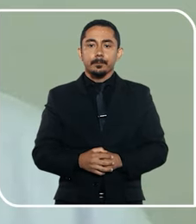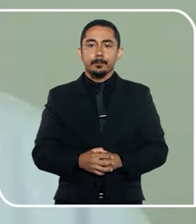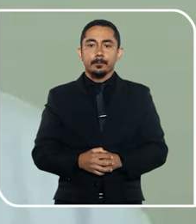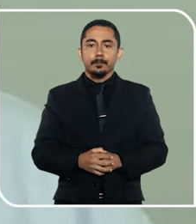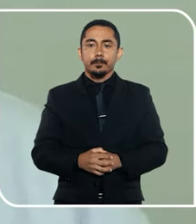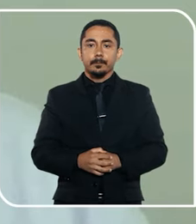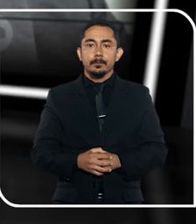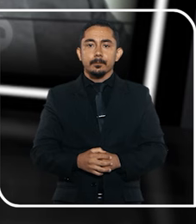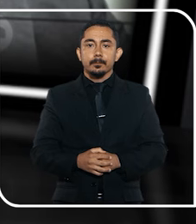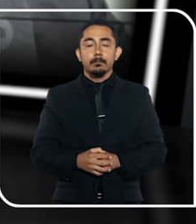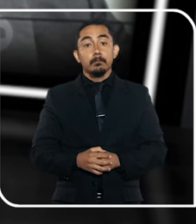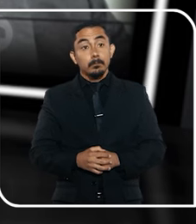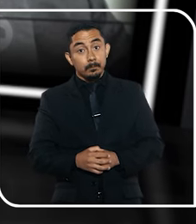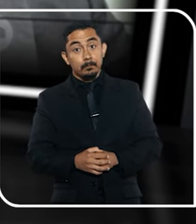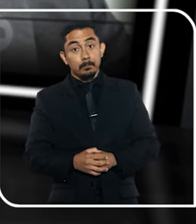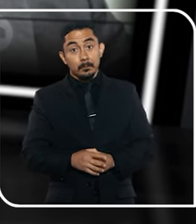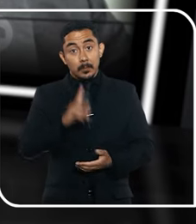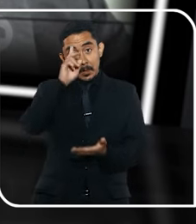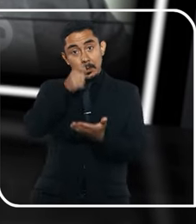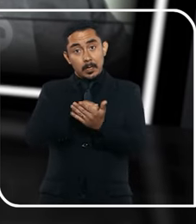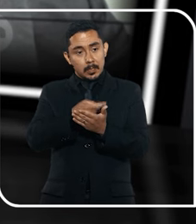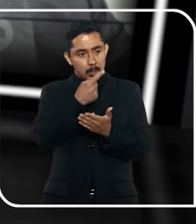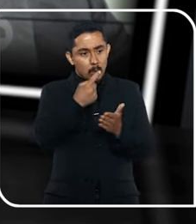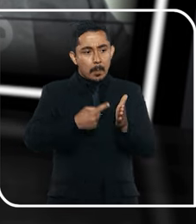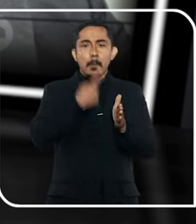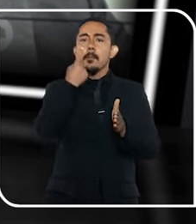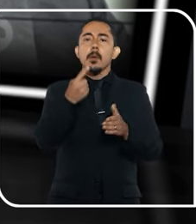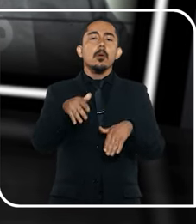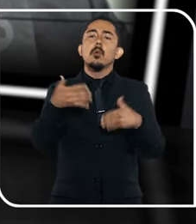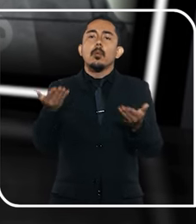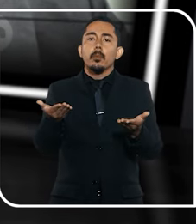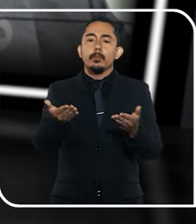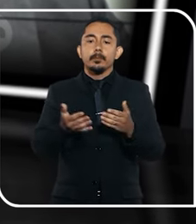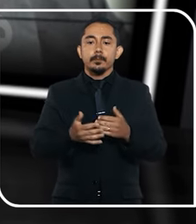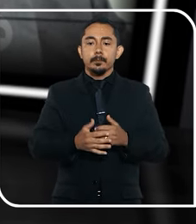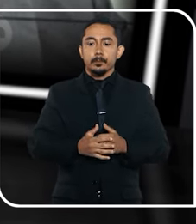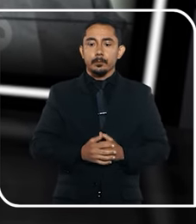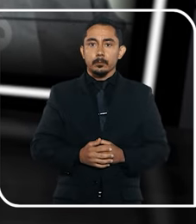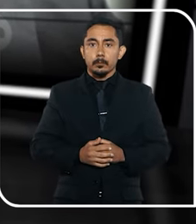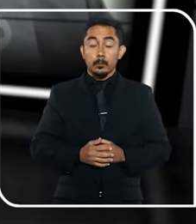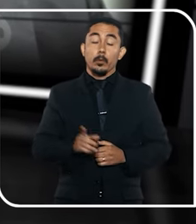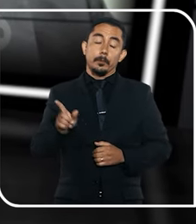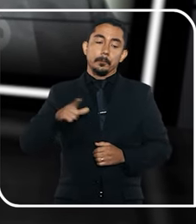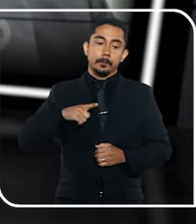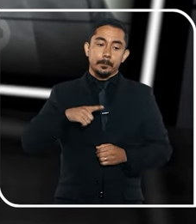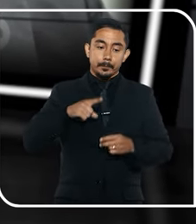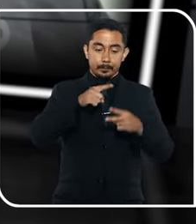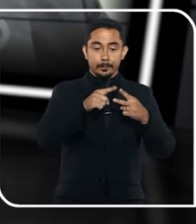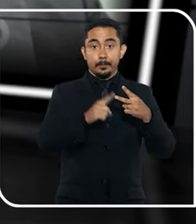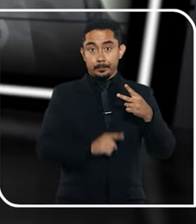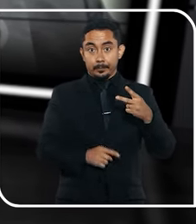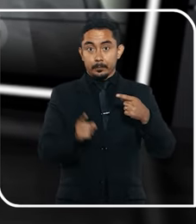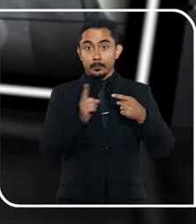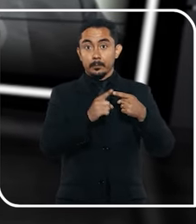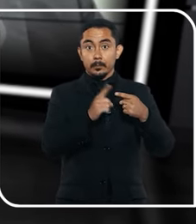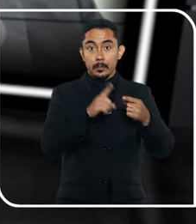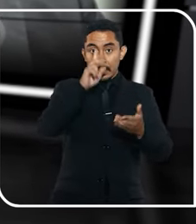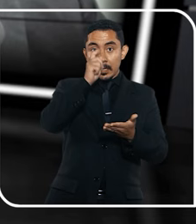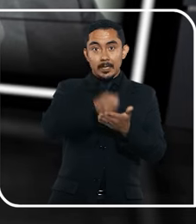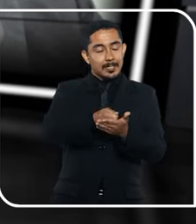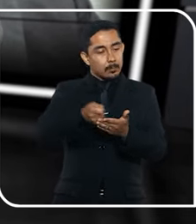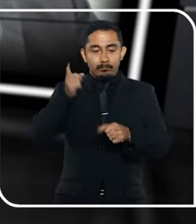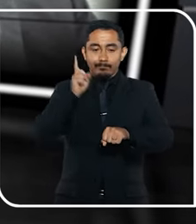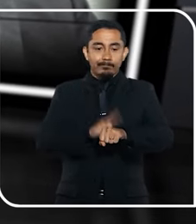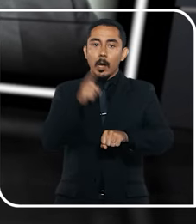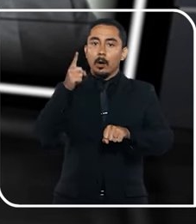túnel, digamos assim. Qual foi a decisão em primeira instância? Bom, tivemos duas decisões em primeira instância. A primeira decisão